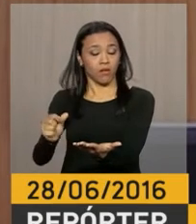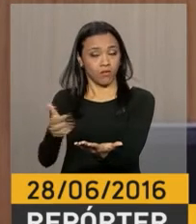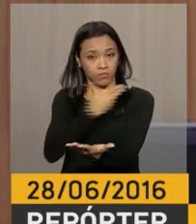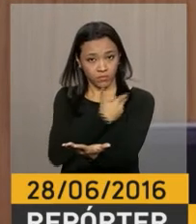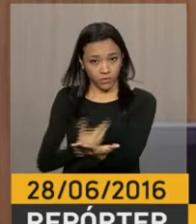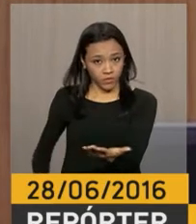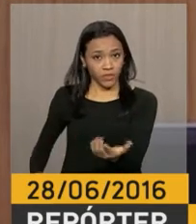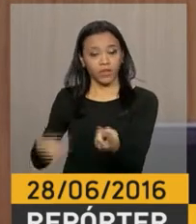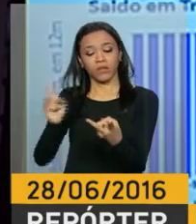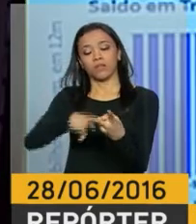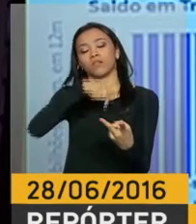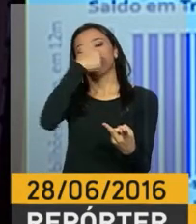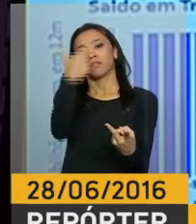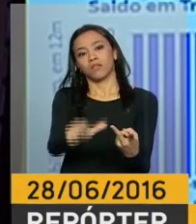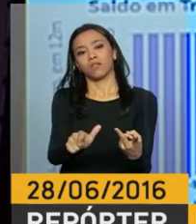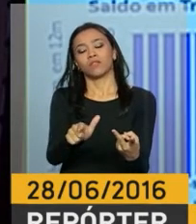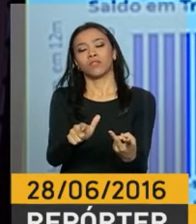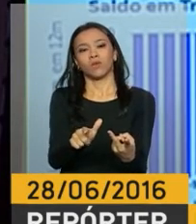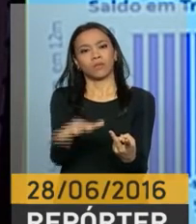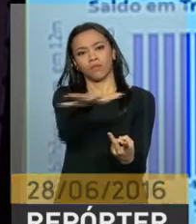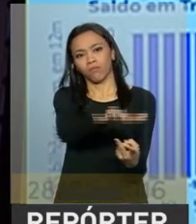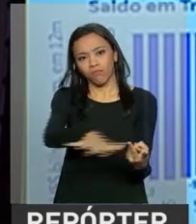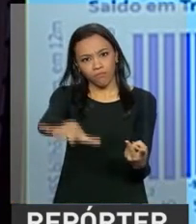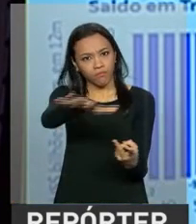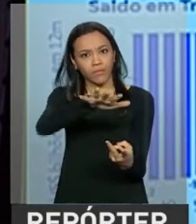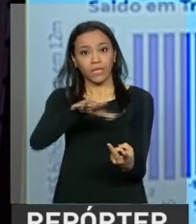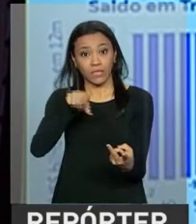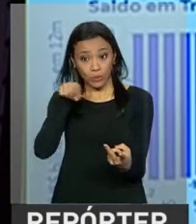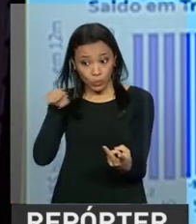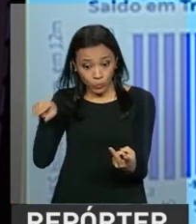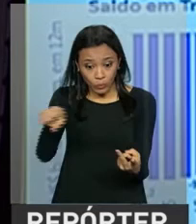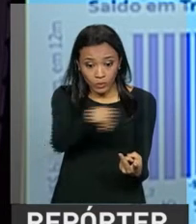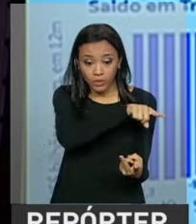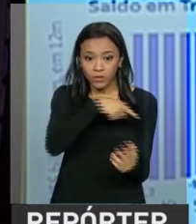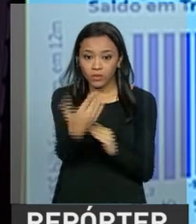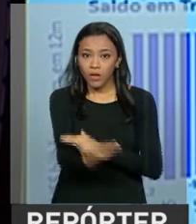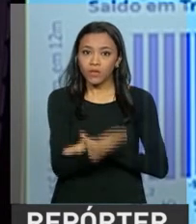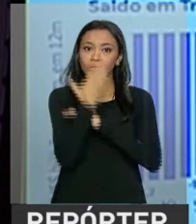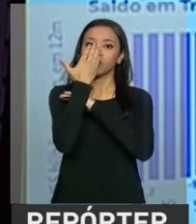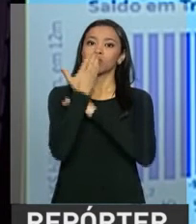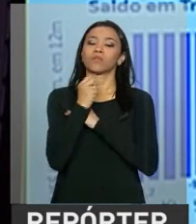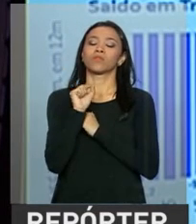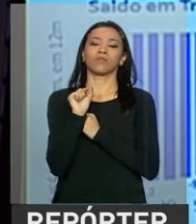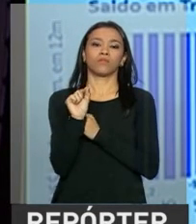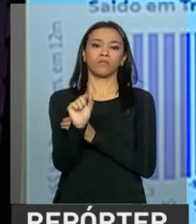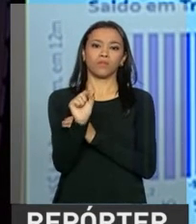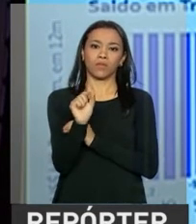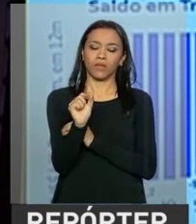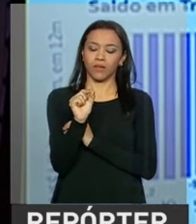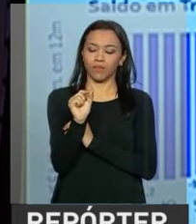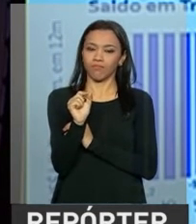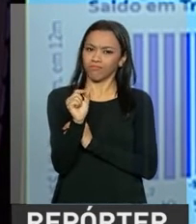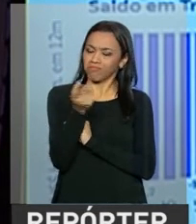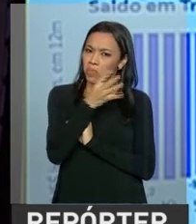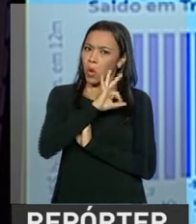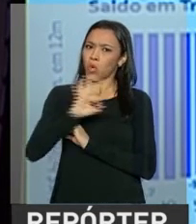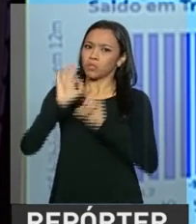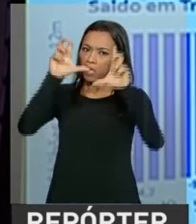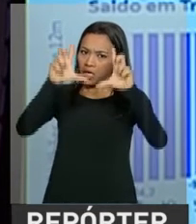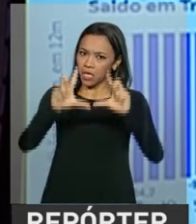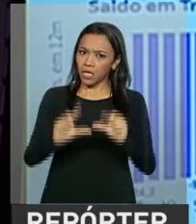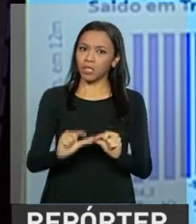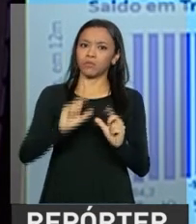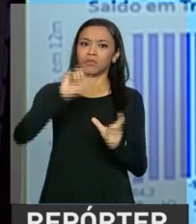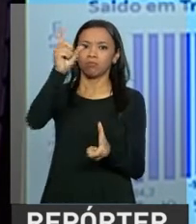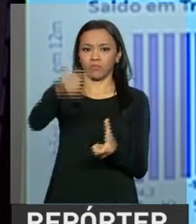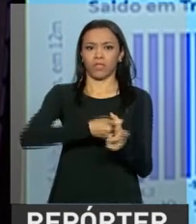lucros e dividendos, né, leva a uma trajetória impressionante de redução do déficit em